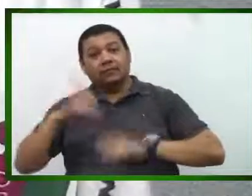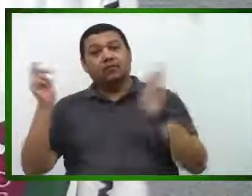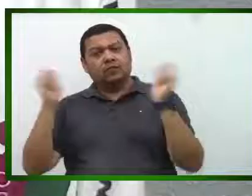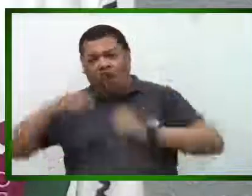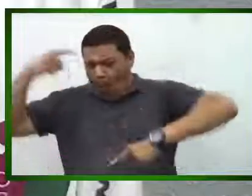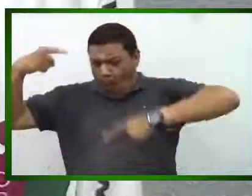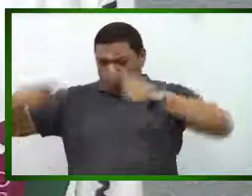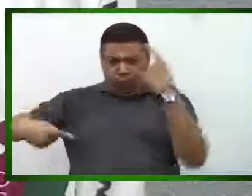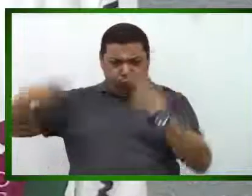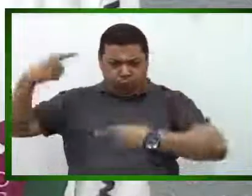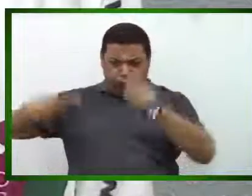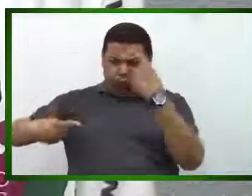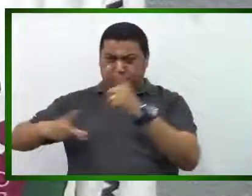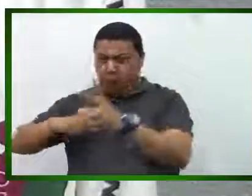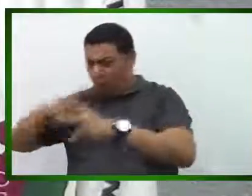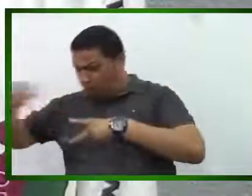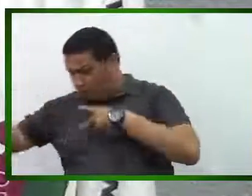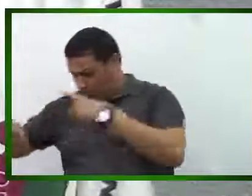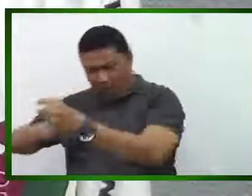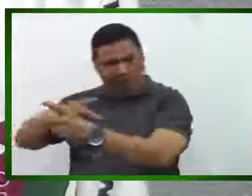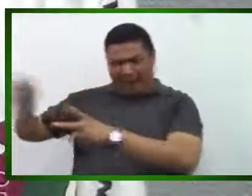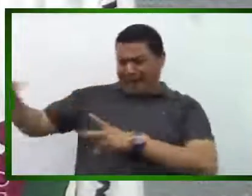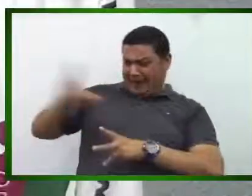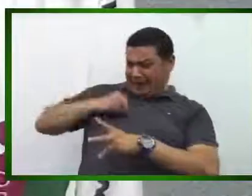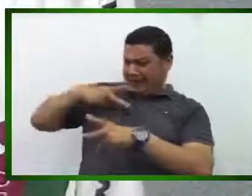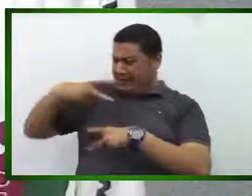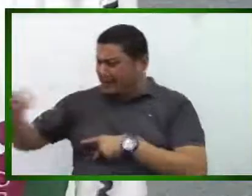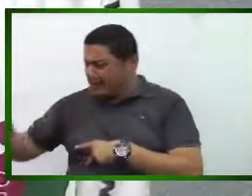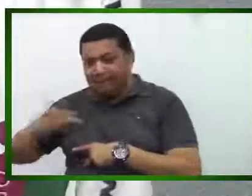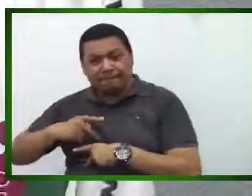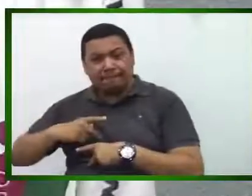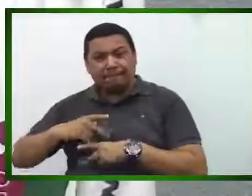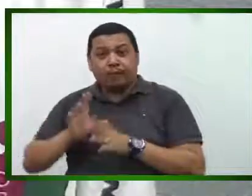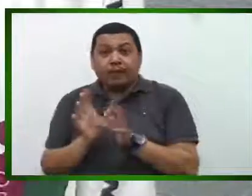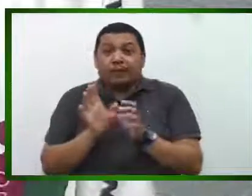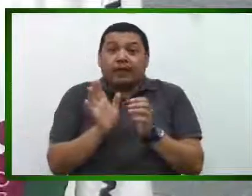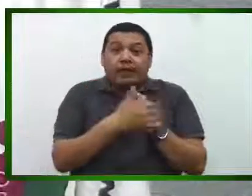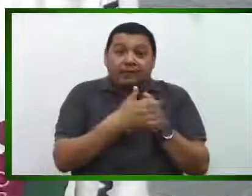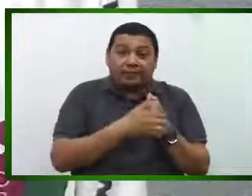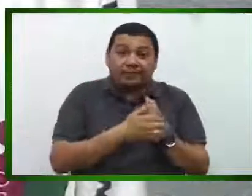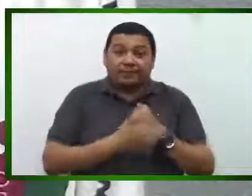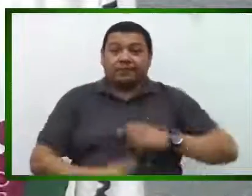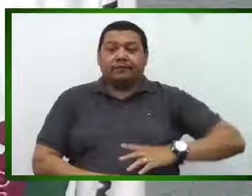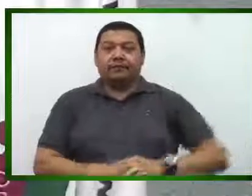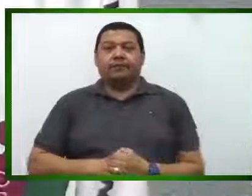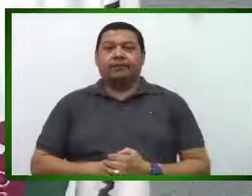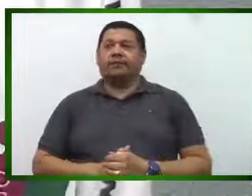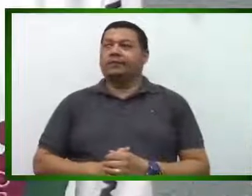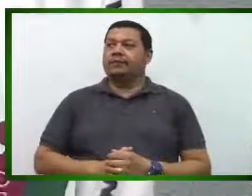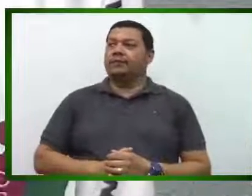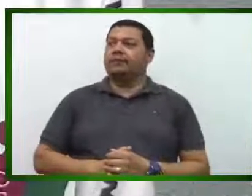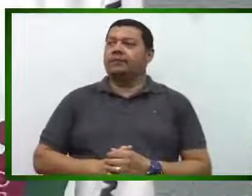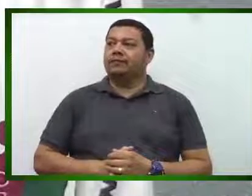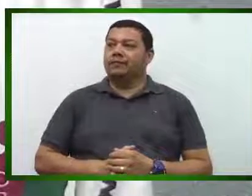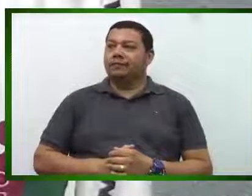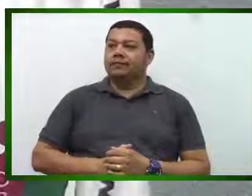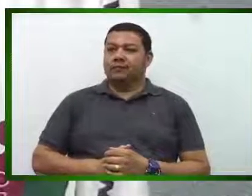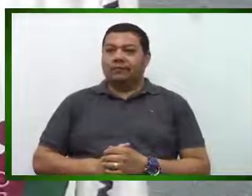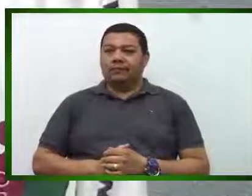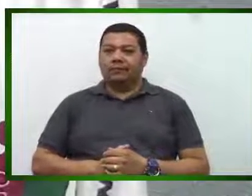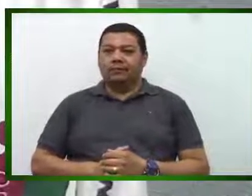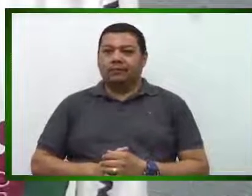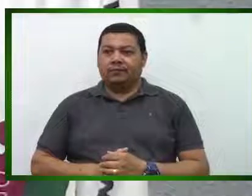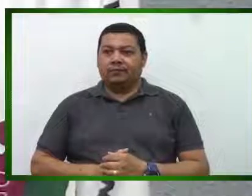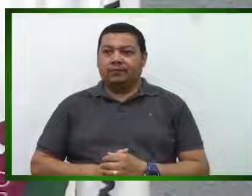de guerra. A verdadeira política é escondida atrás de rostos, é